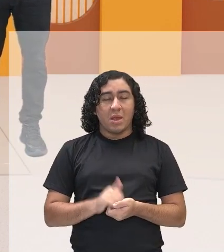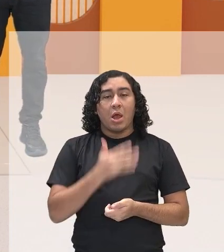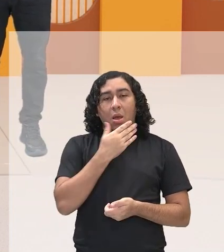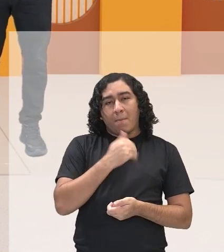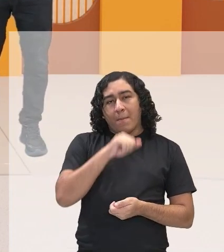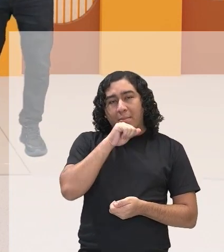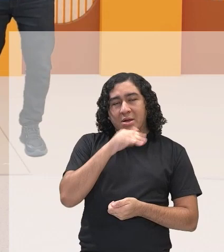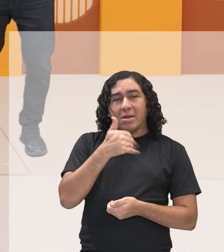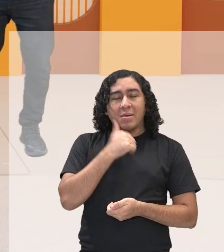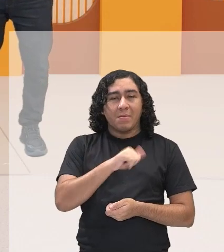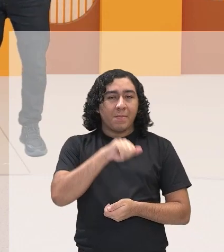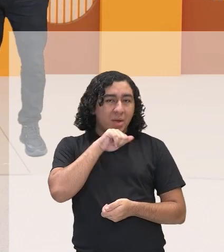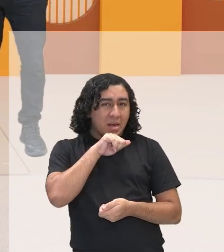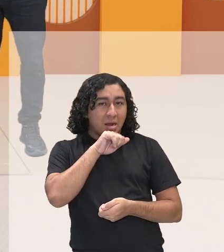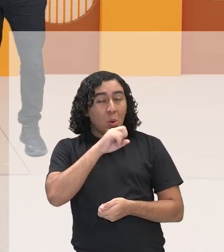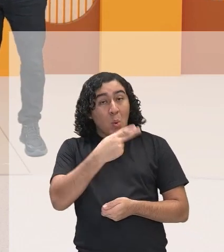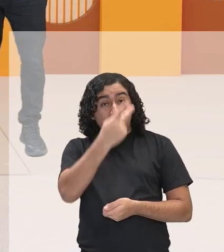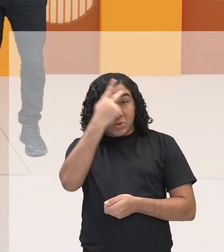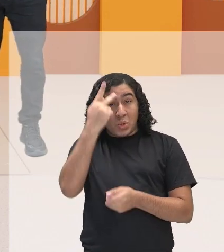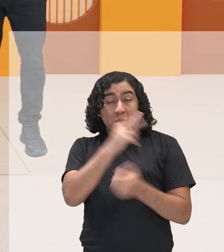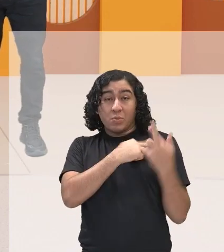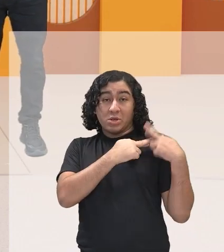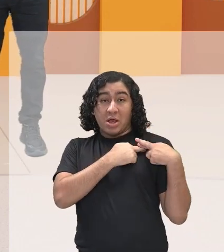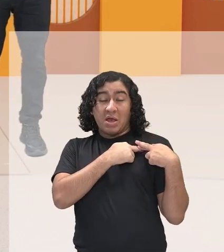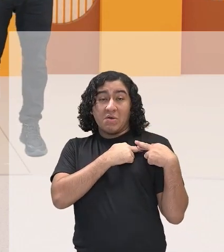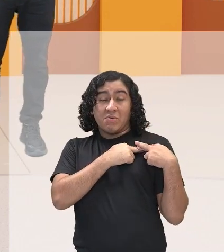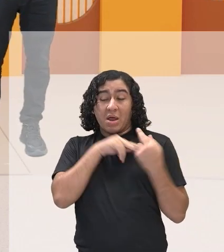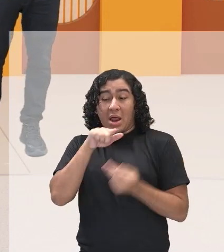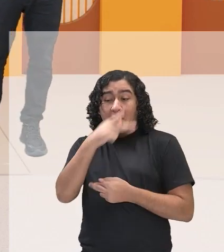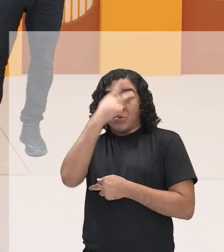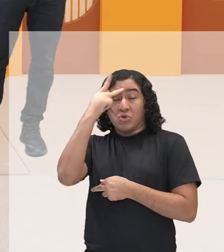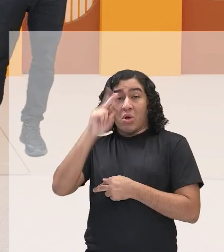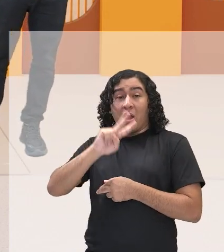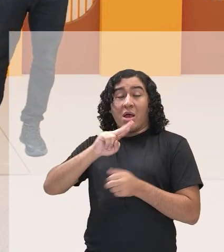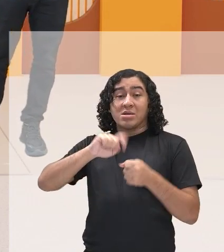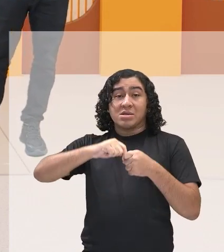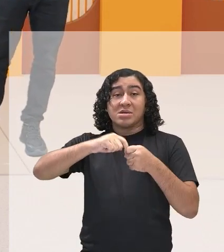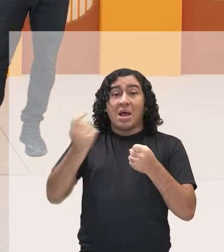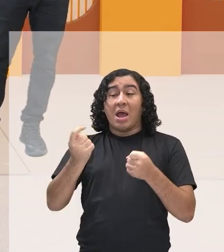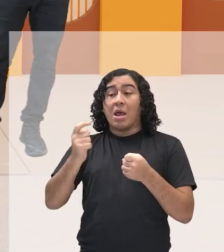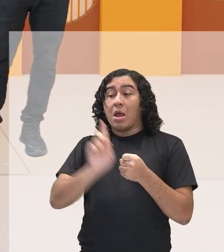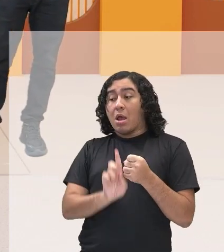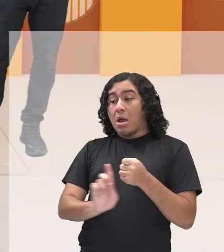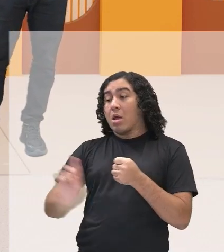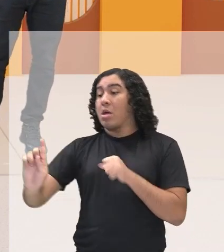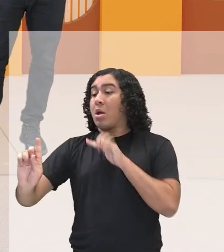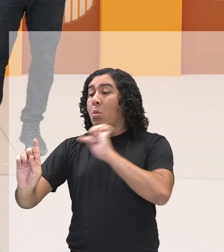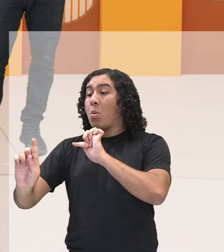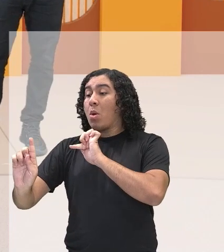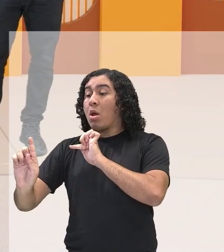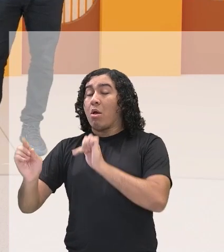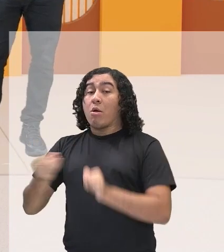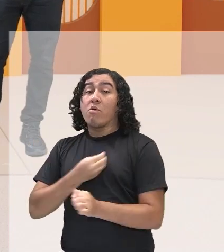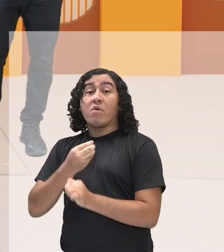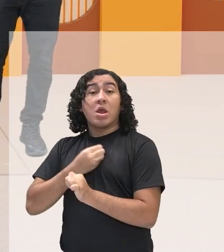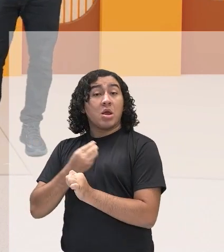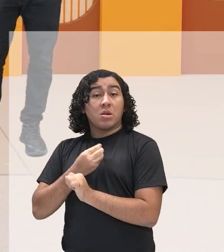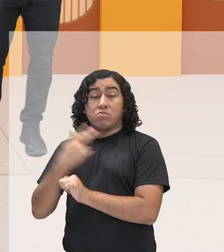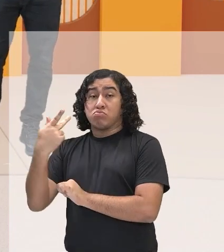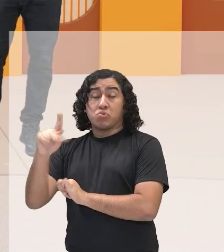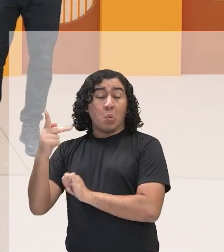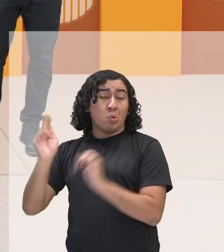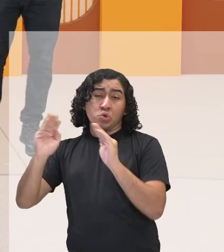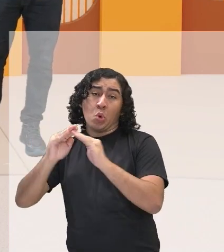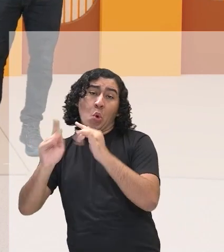criança, e ela vai para onde? Ela vai para o mundo, para a escola. Depois ela vai,